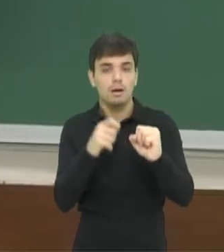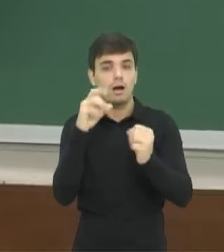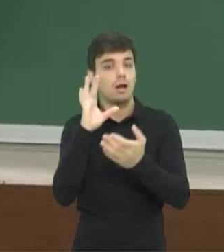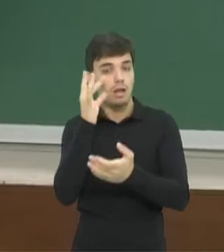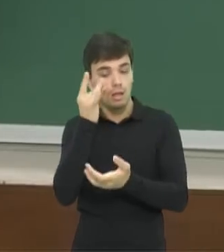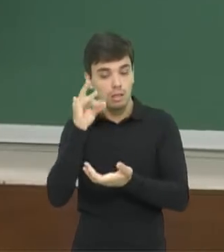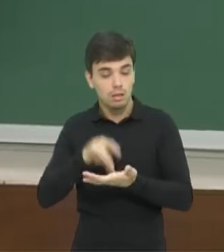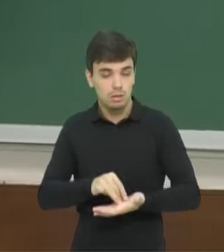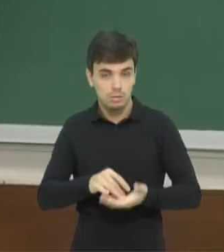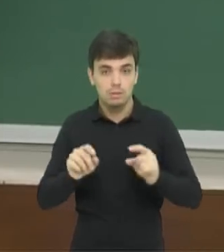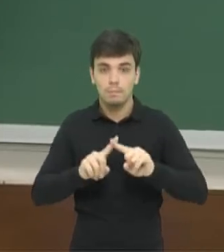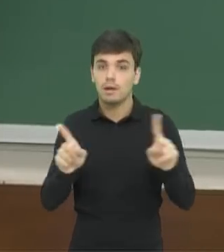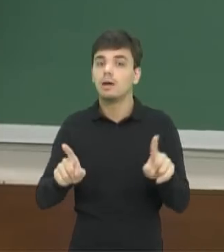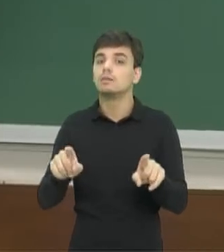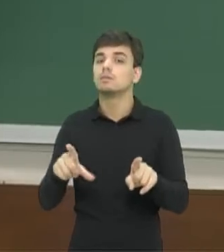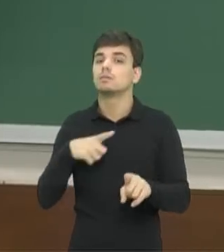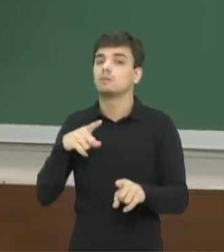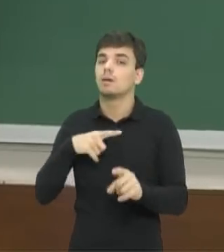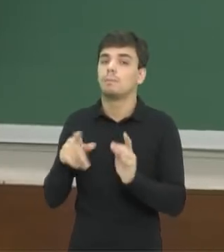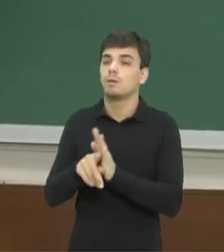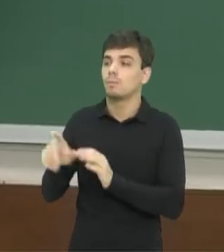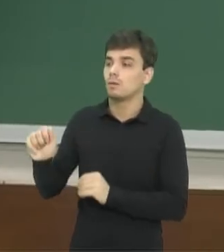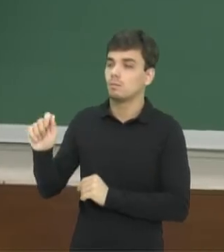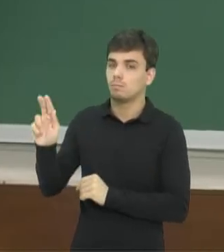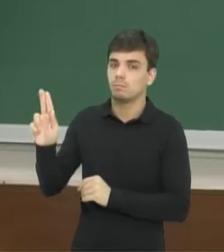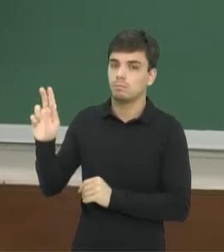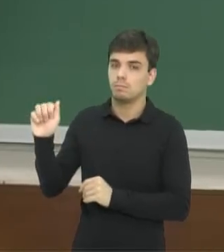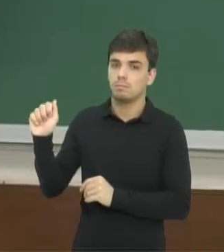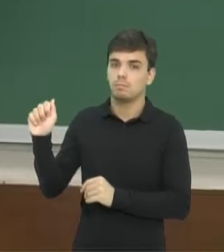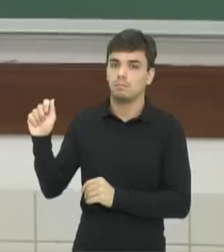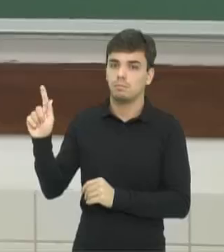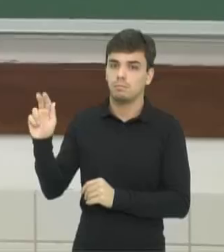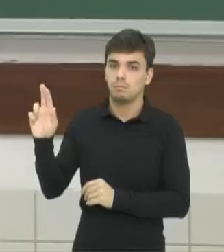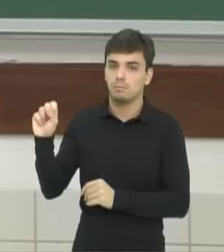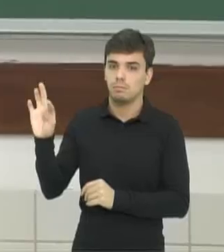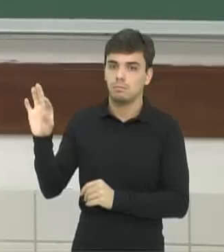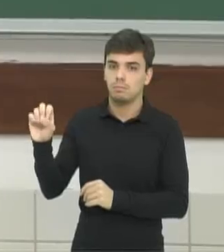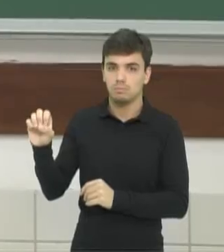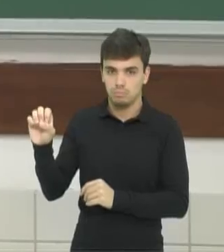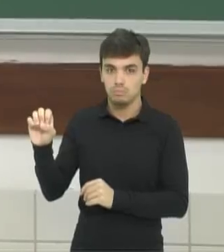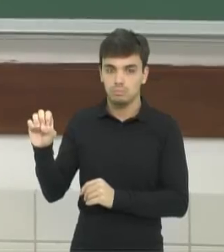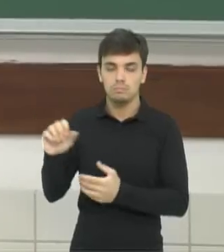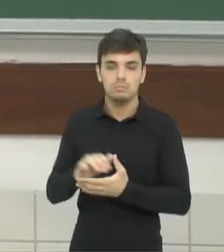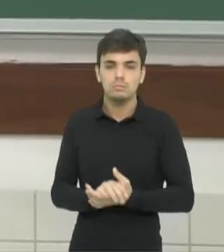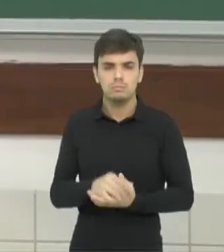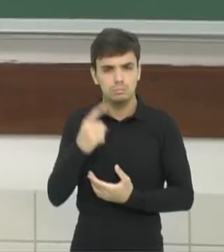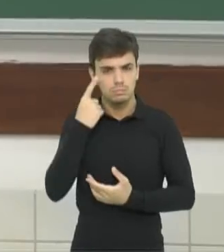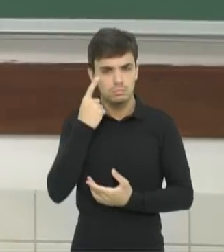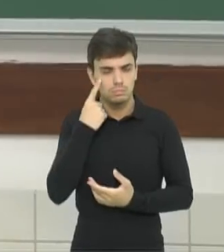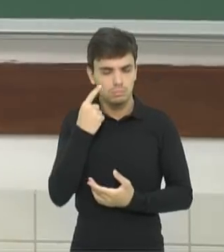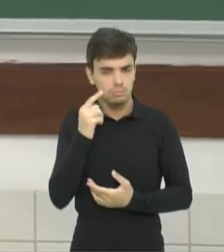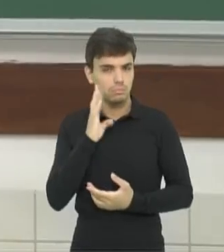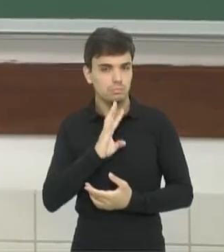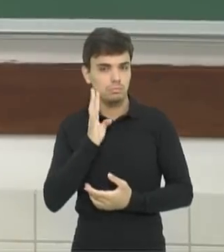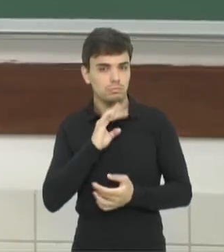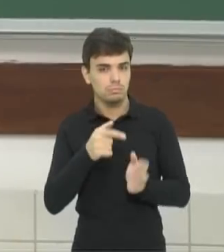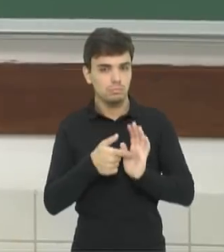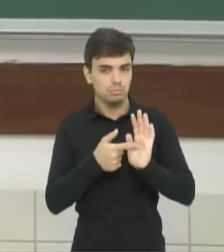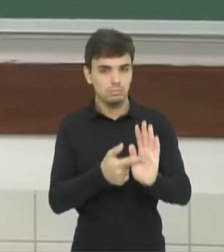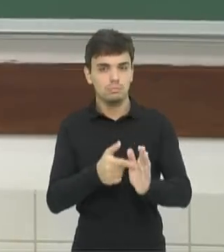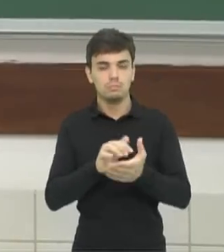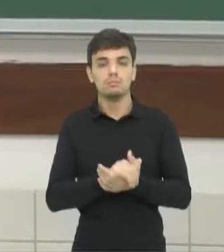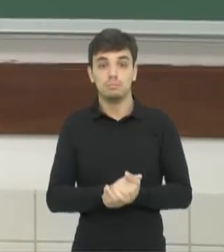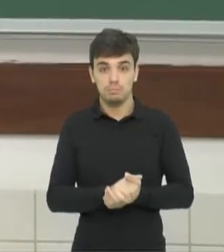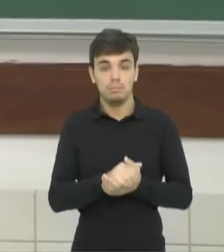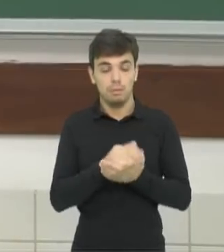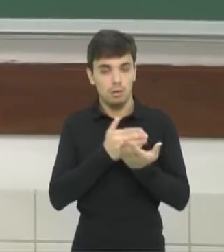realismo, e ela é do Auguste Rodin, que é a Idade do Bronze. Então, olha que legal, gente. A gente está mostrando já uma escultura aí para a gente